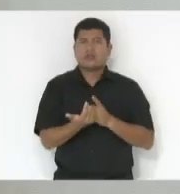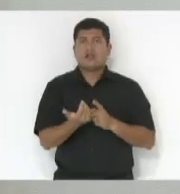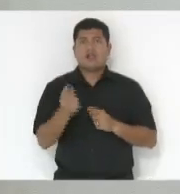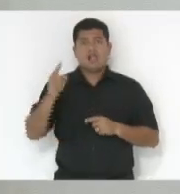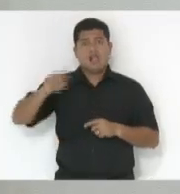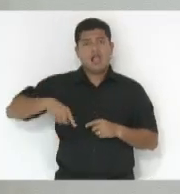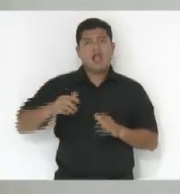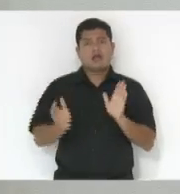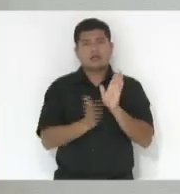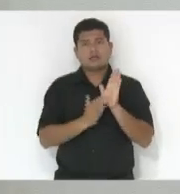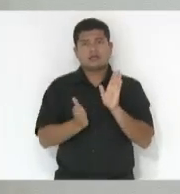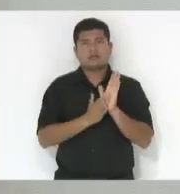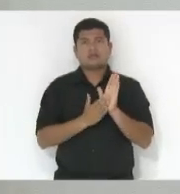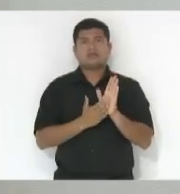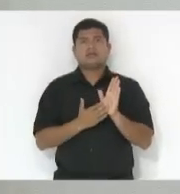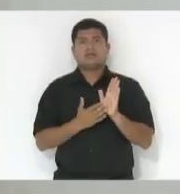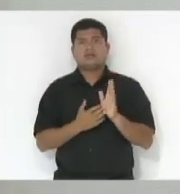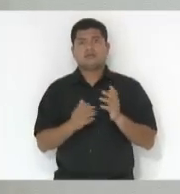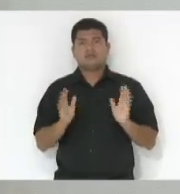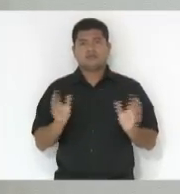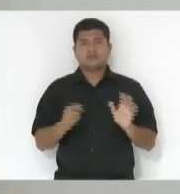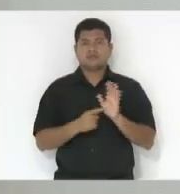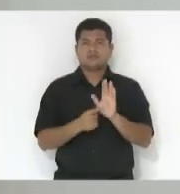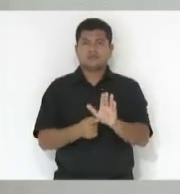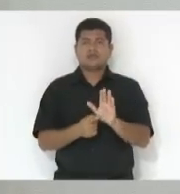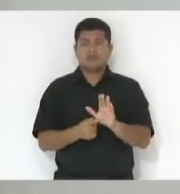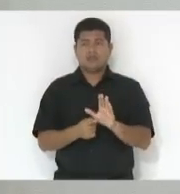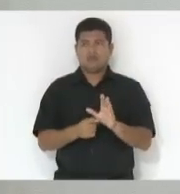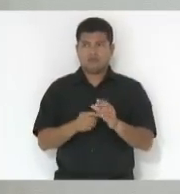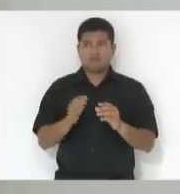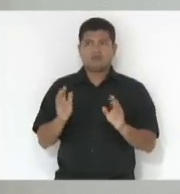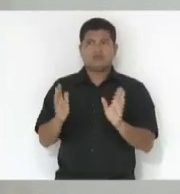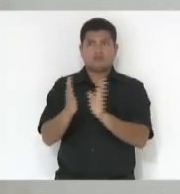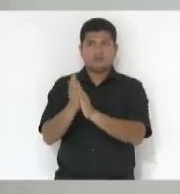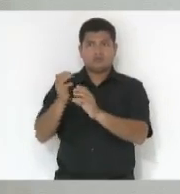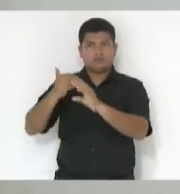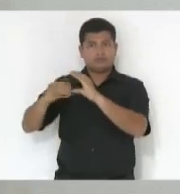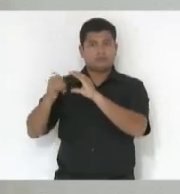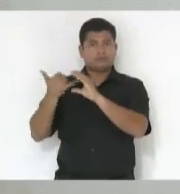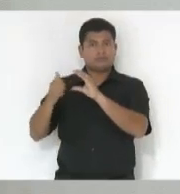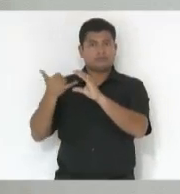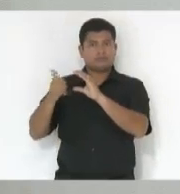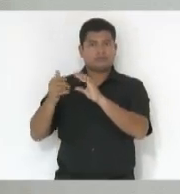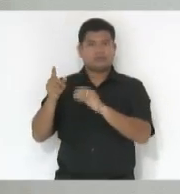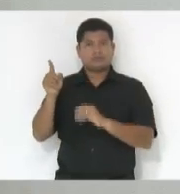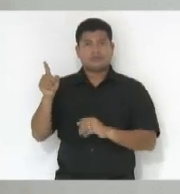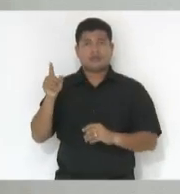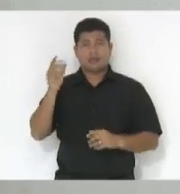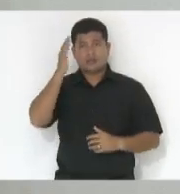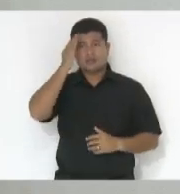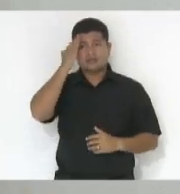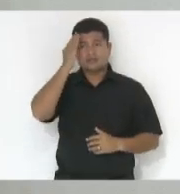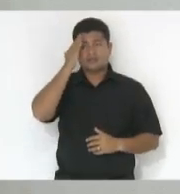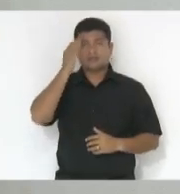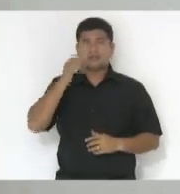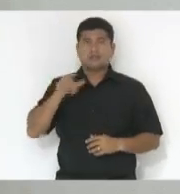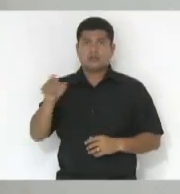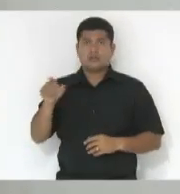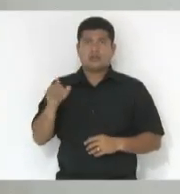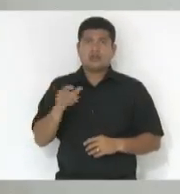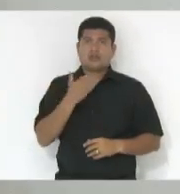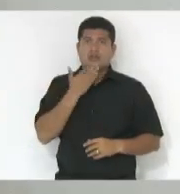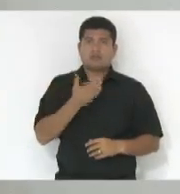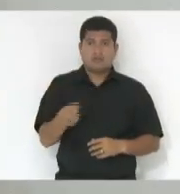uma proposta que apresentei e vou levar à Celesc, mesmo sabendo que essa não é uma demanda